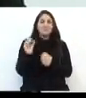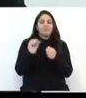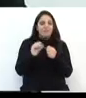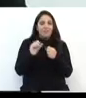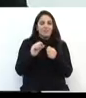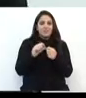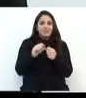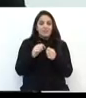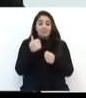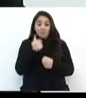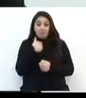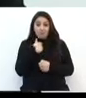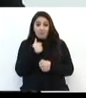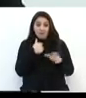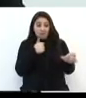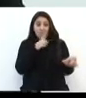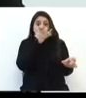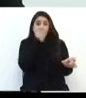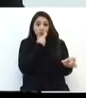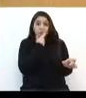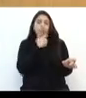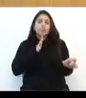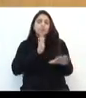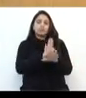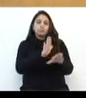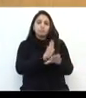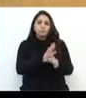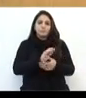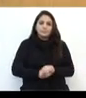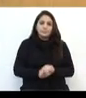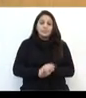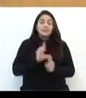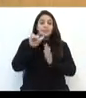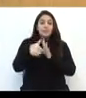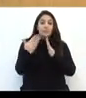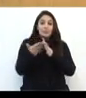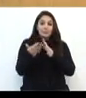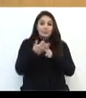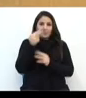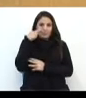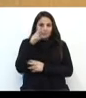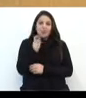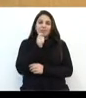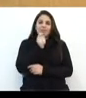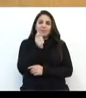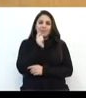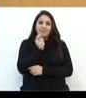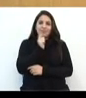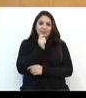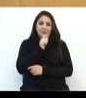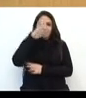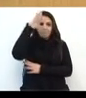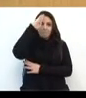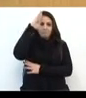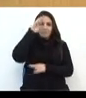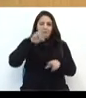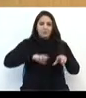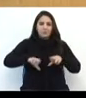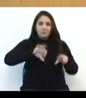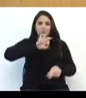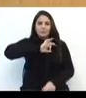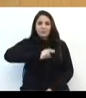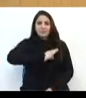podia fazer por aquela criança está sendo feito. E depois do intervalo, você vai ver uma entrevista com o comandante regional da